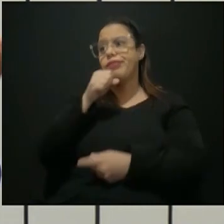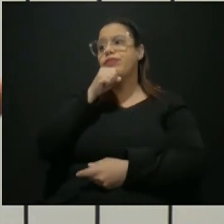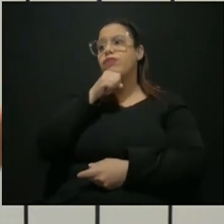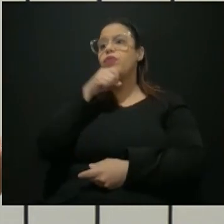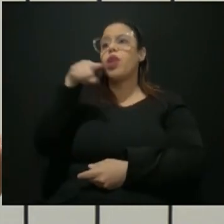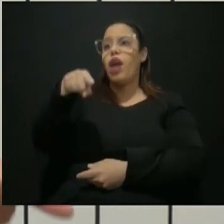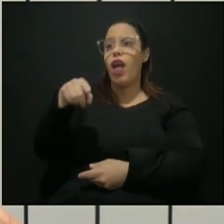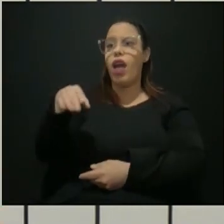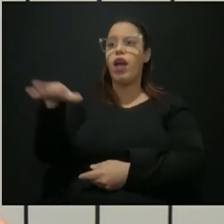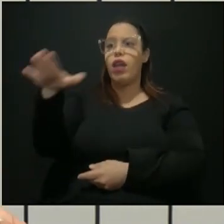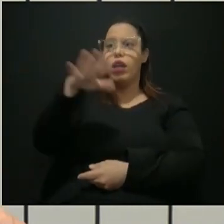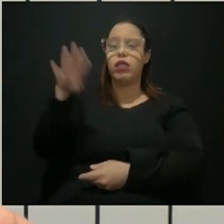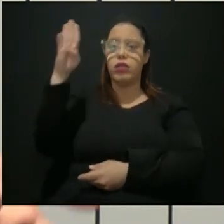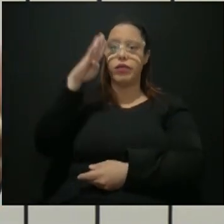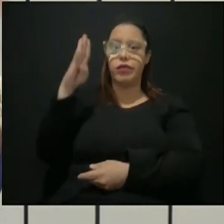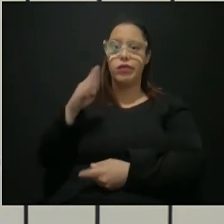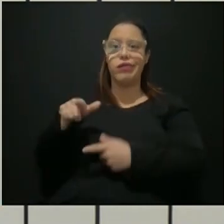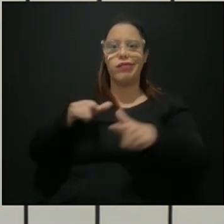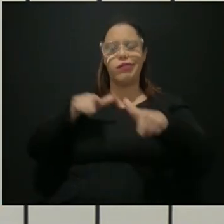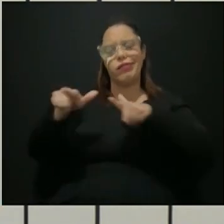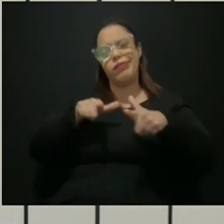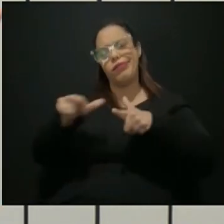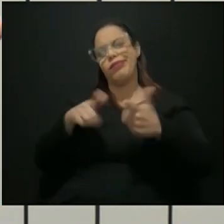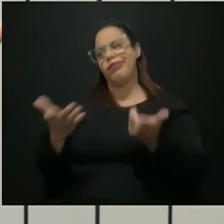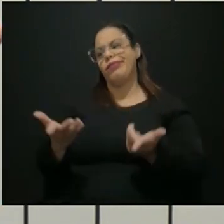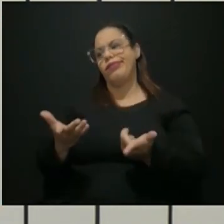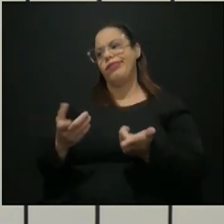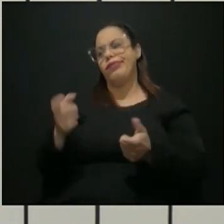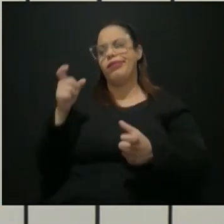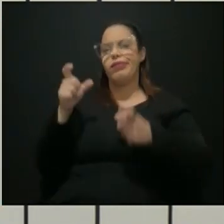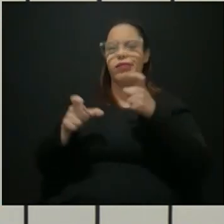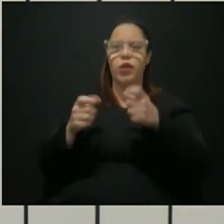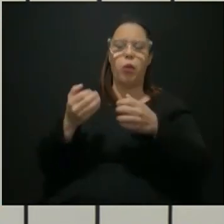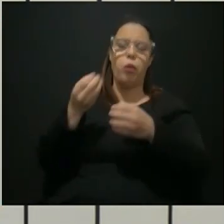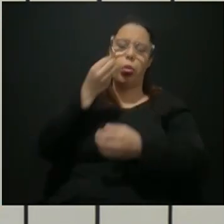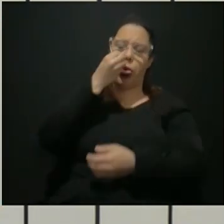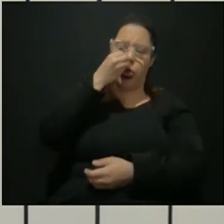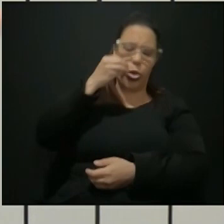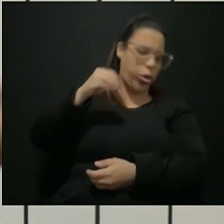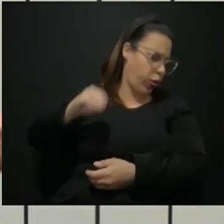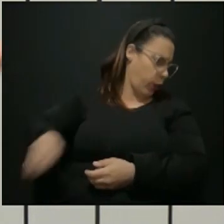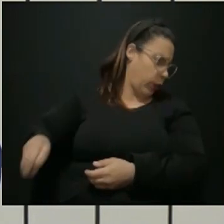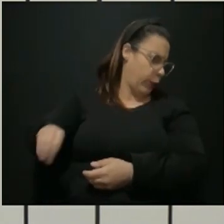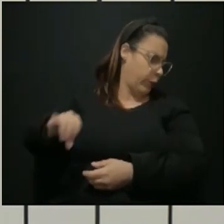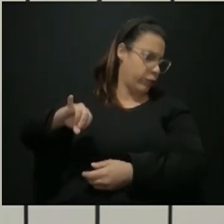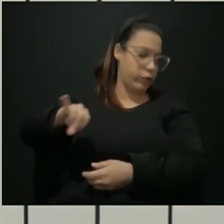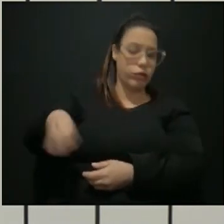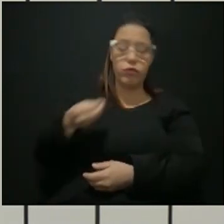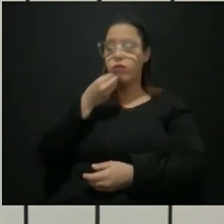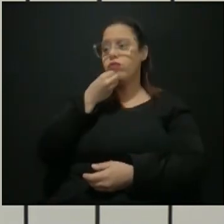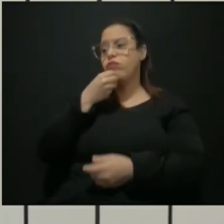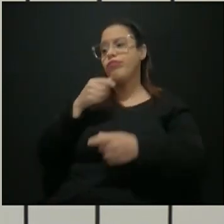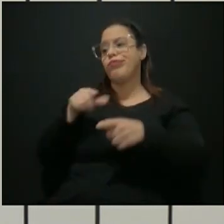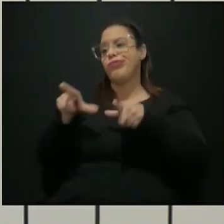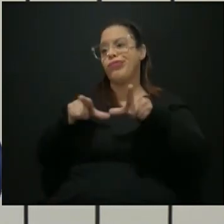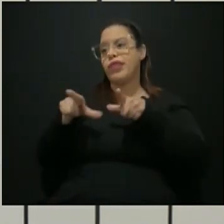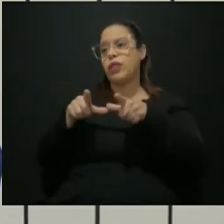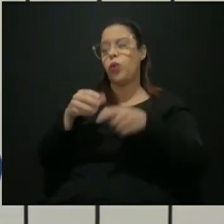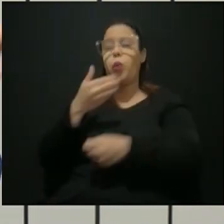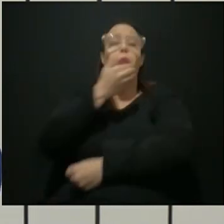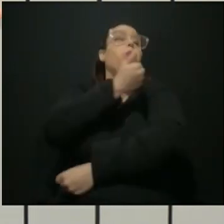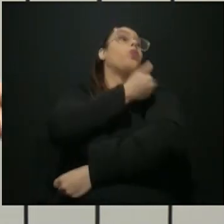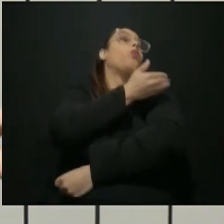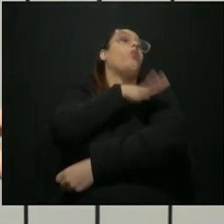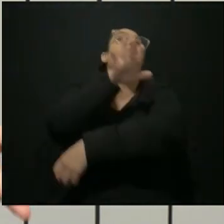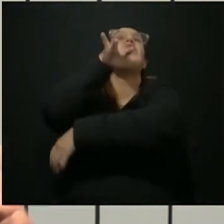No mercado de trabalho, muitas vezes, as pessoas são excluídas de oportunidade de emprego devido a preconceitos e